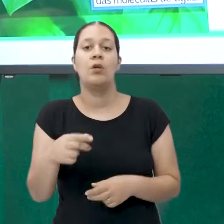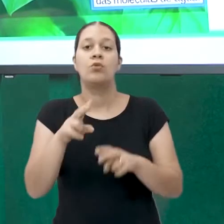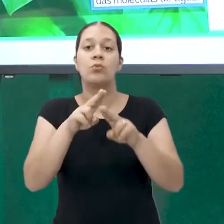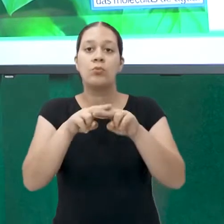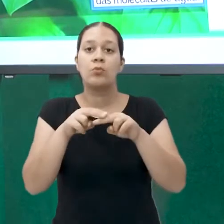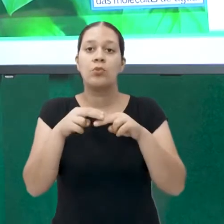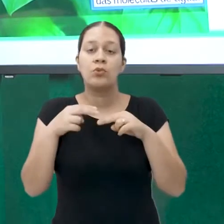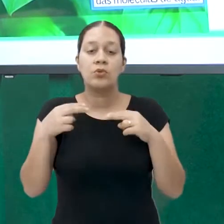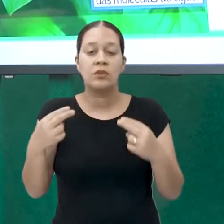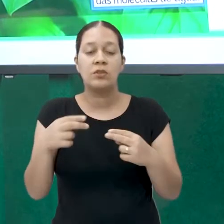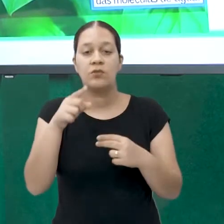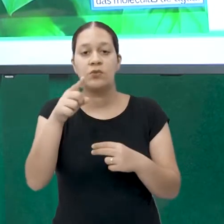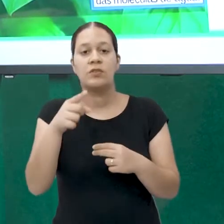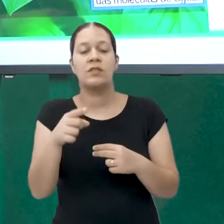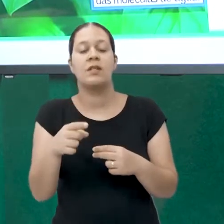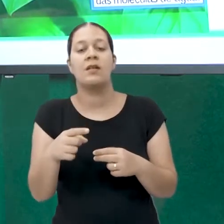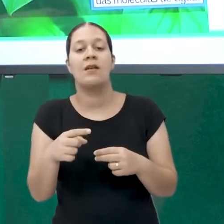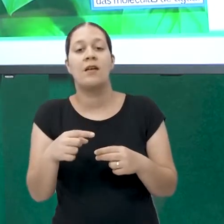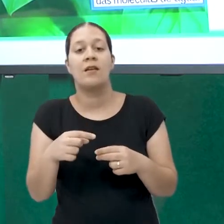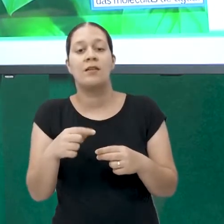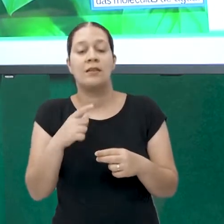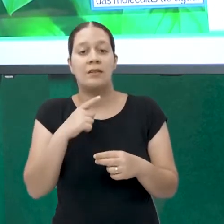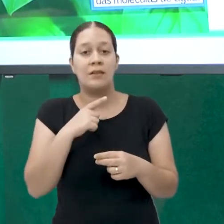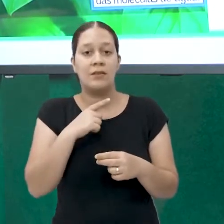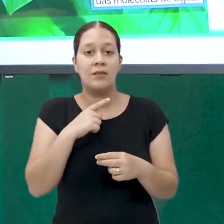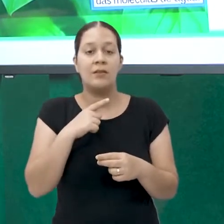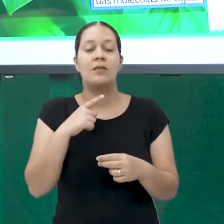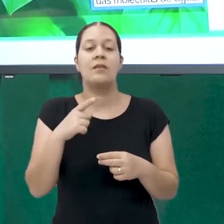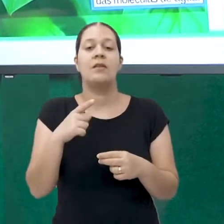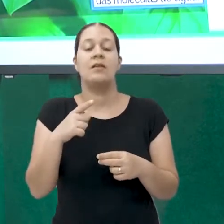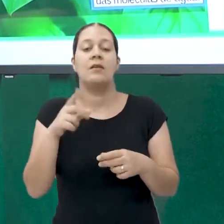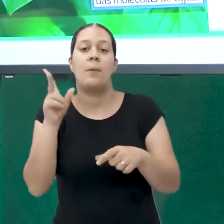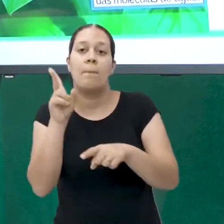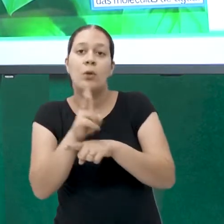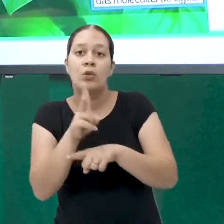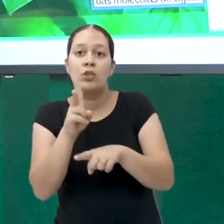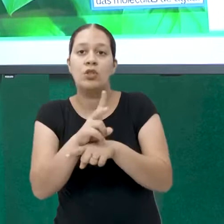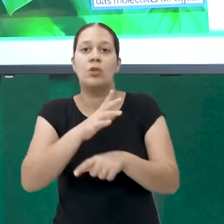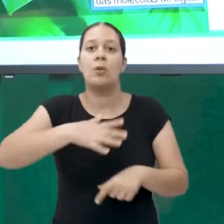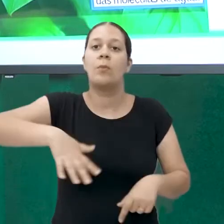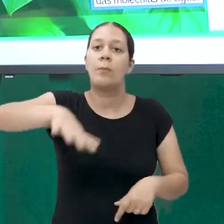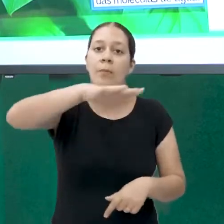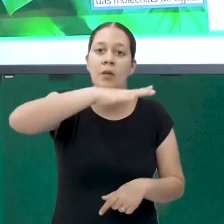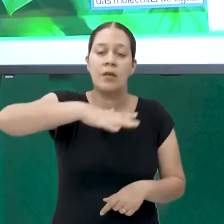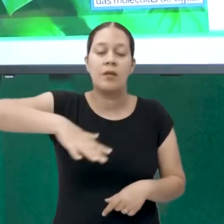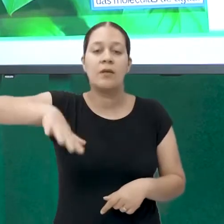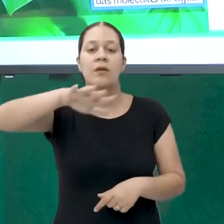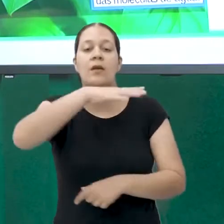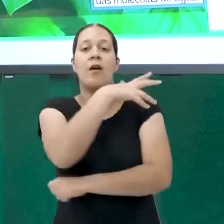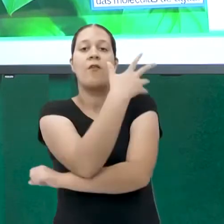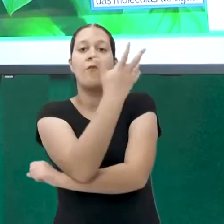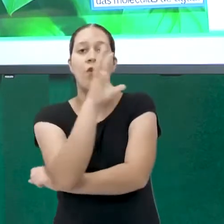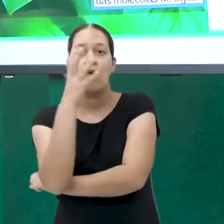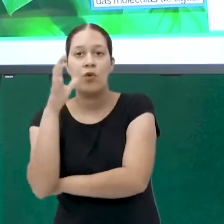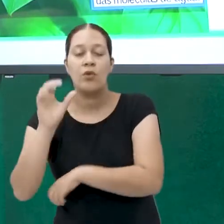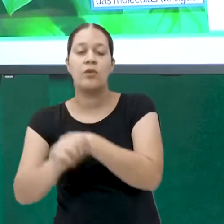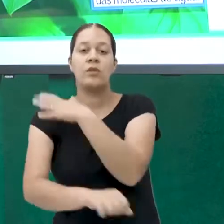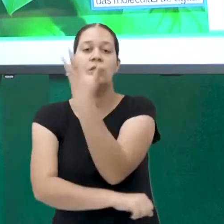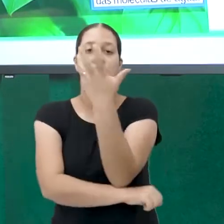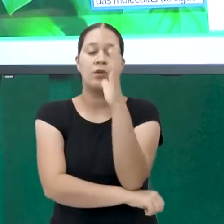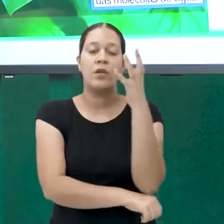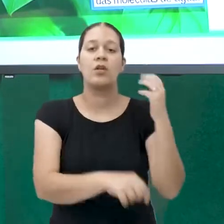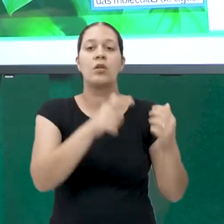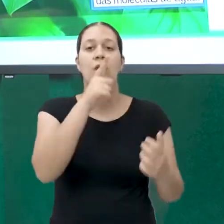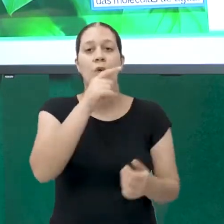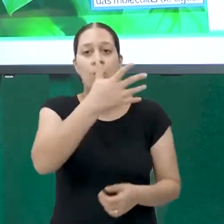tá? Então, um dos motivos de você fazer fotossíntese, melhor, um dos motivos de você proteger o meio ambiente, proteger